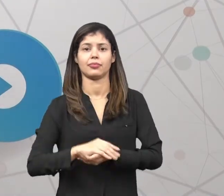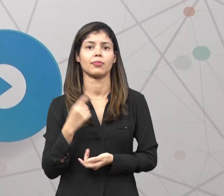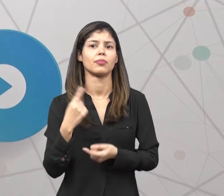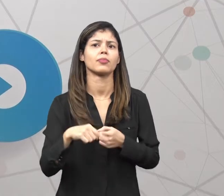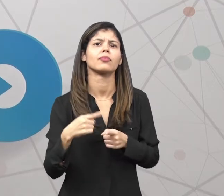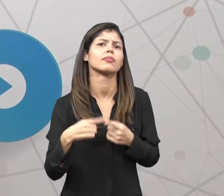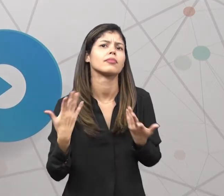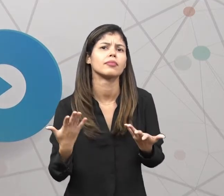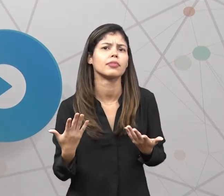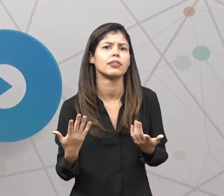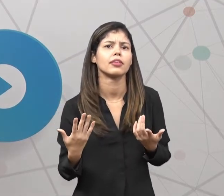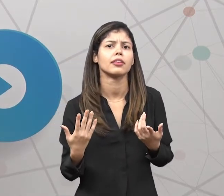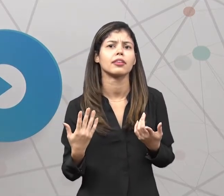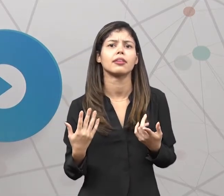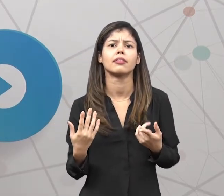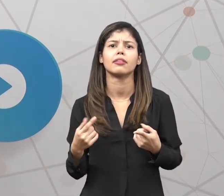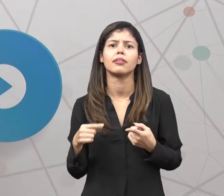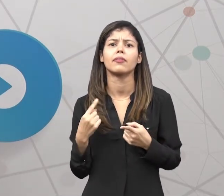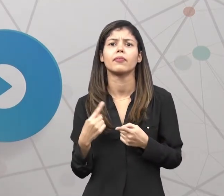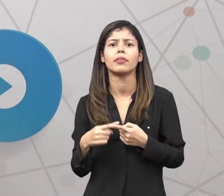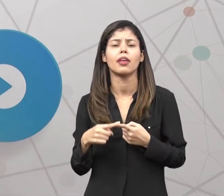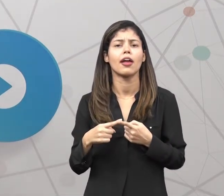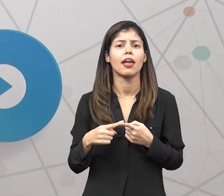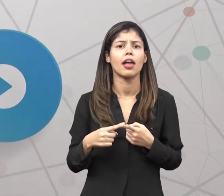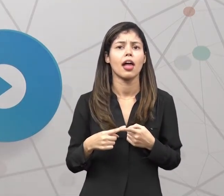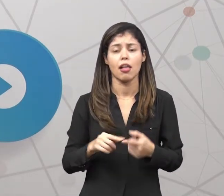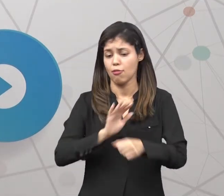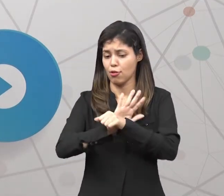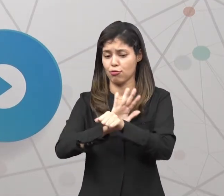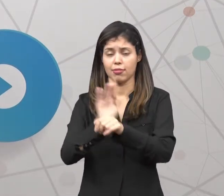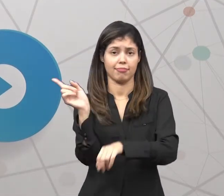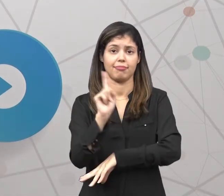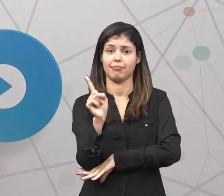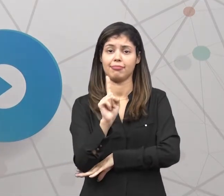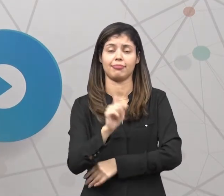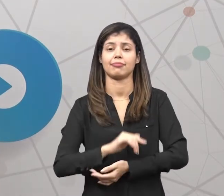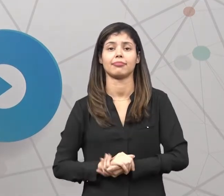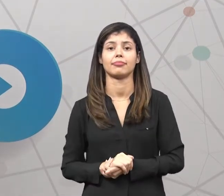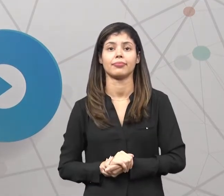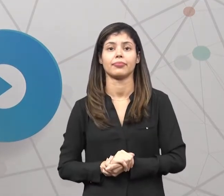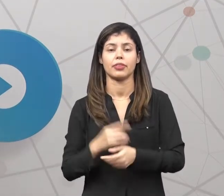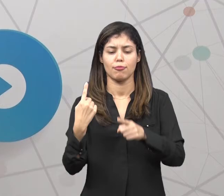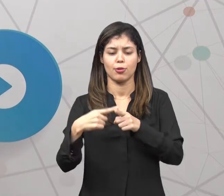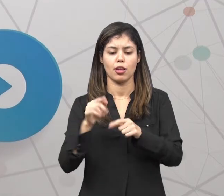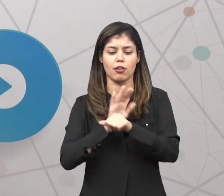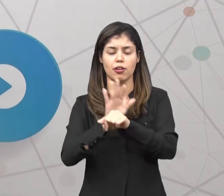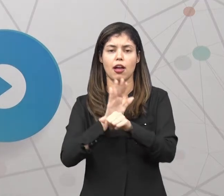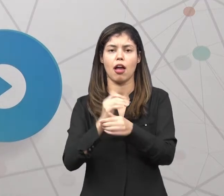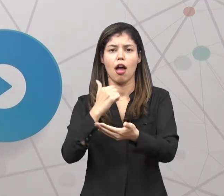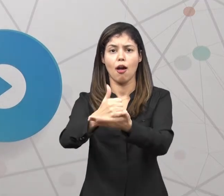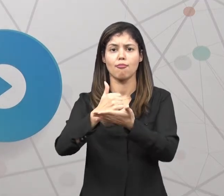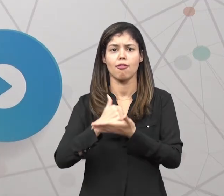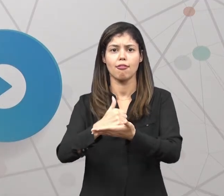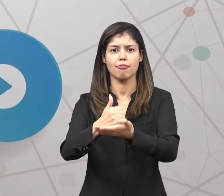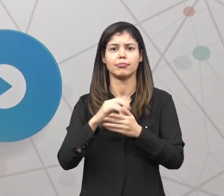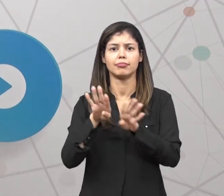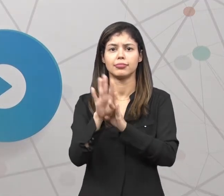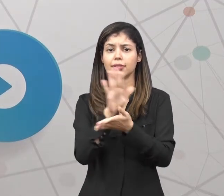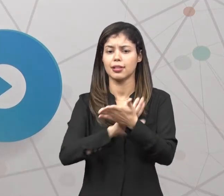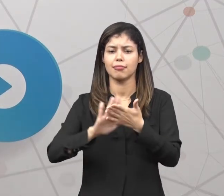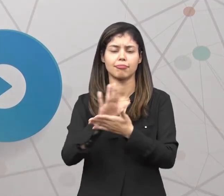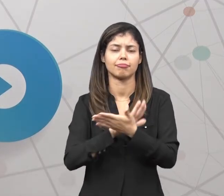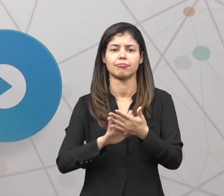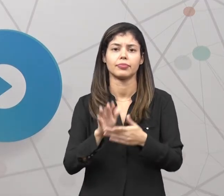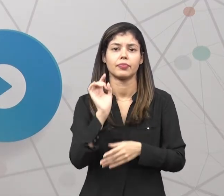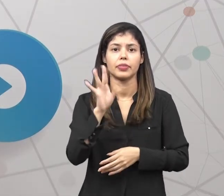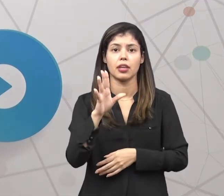Hã? Porque ele não ia ajudar. Ele não ia ajudar, ele não ia apoiar, não ia fazer nada. Então ele só disse assim,